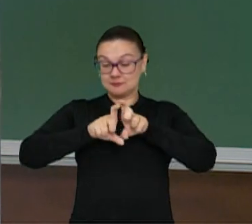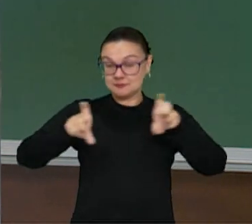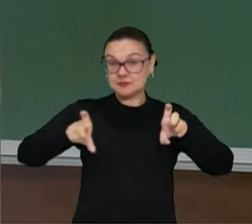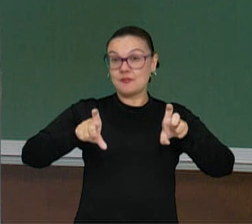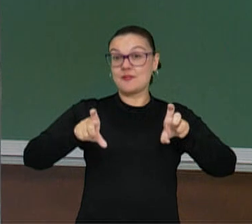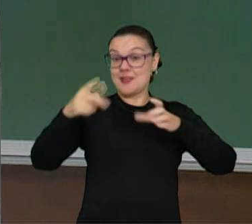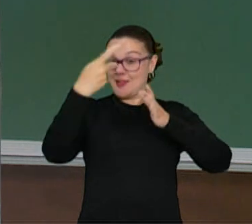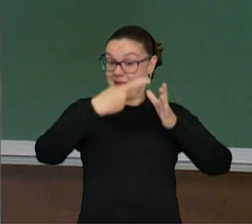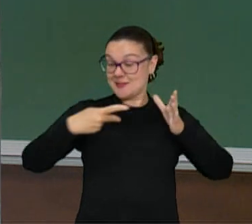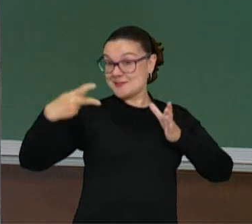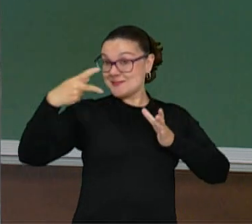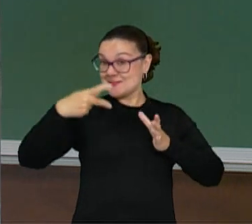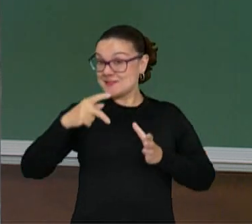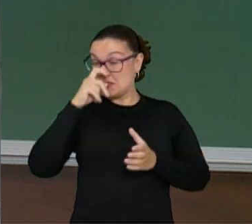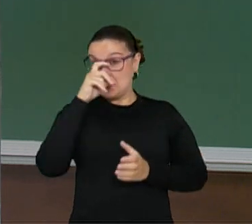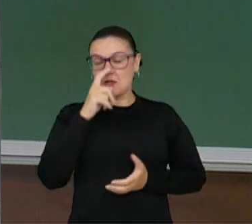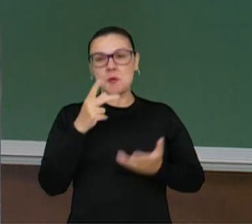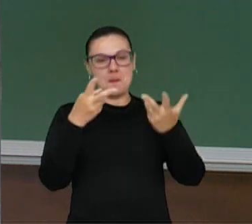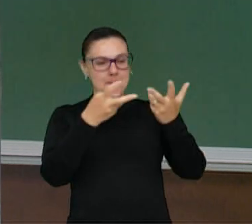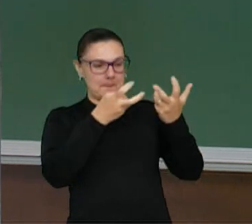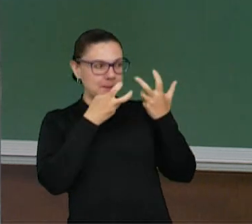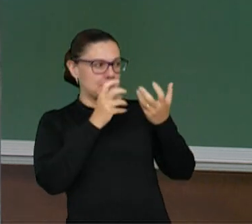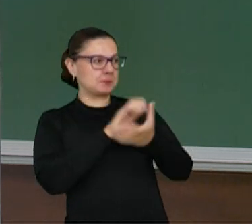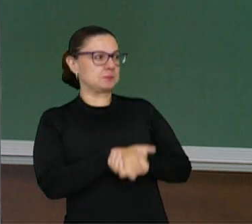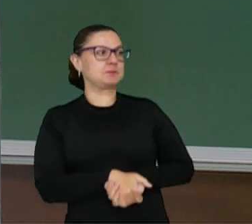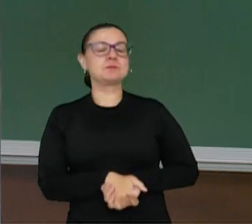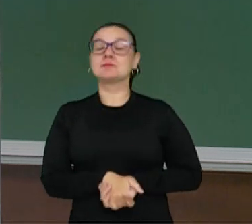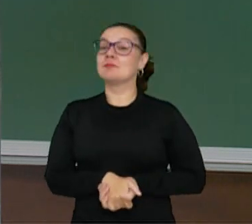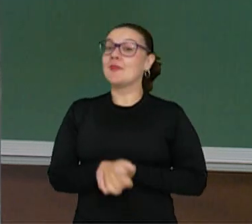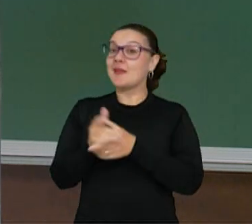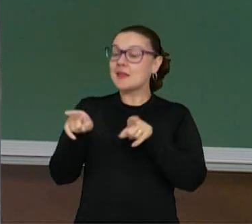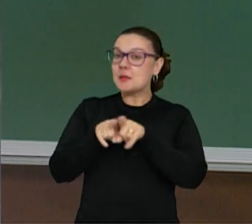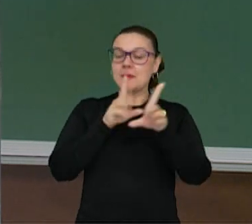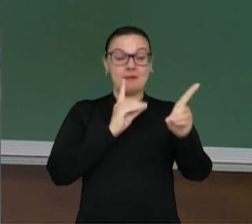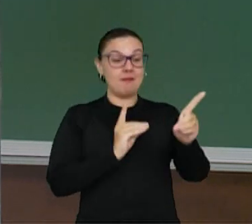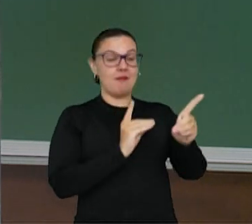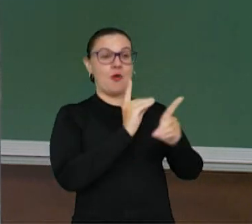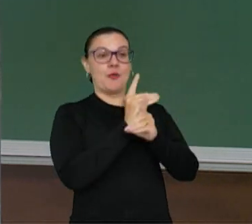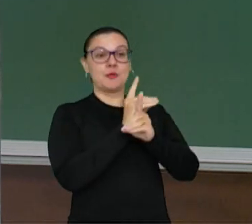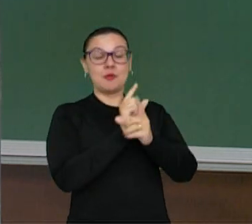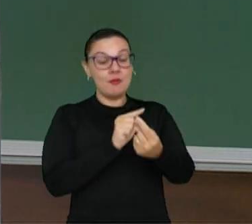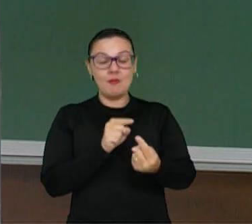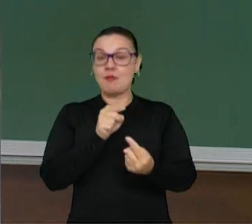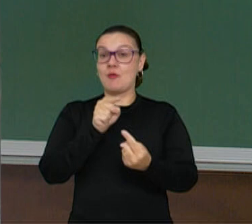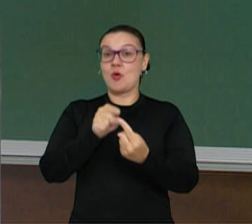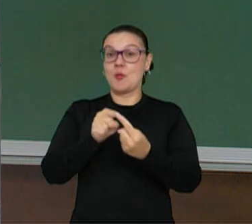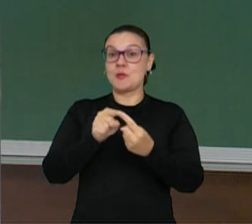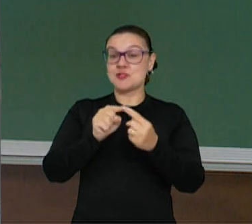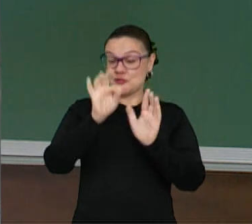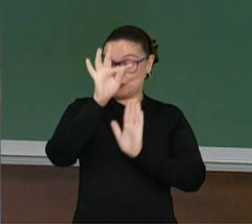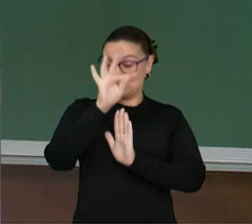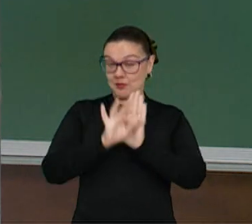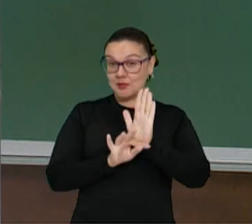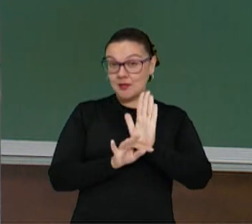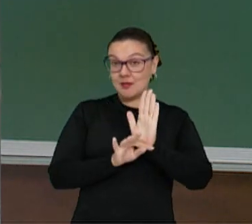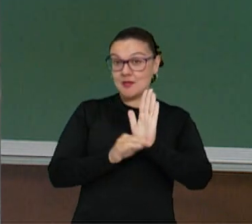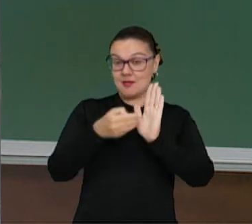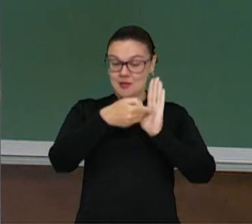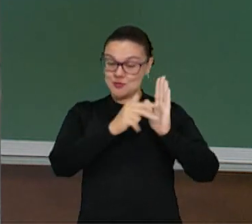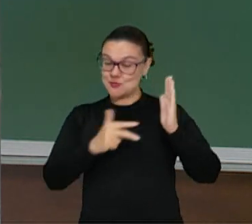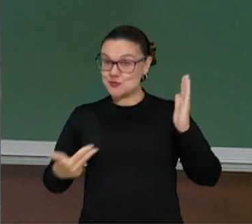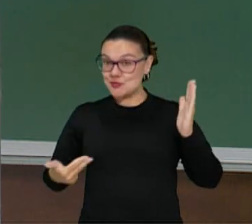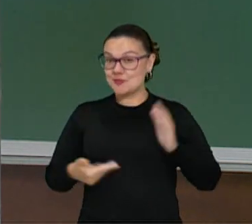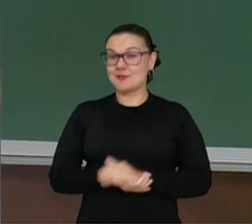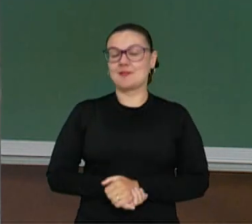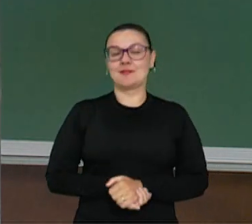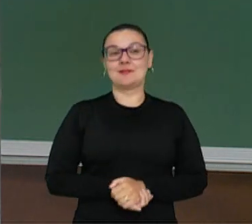material gráfico, olhamos ali os desenhos e tal, identificamos a finalidade do texto a partir do gênero